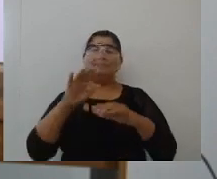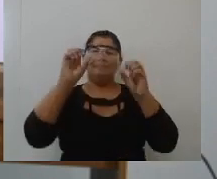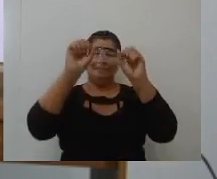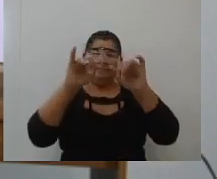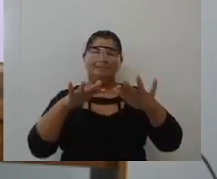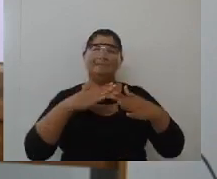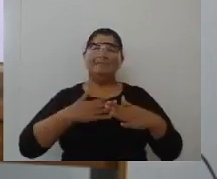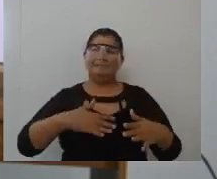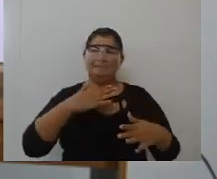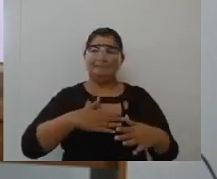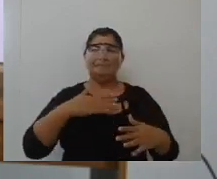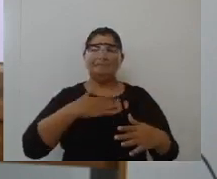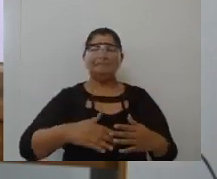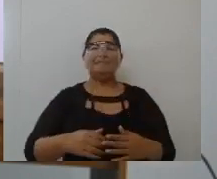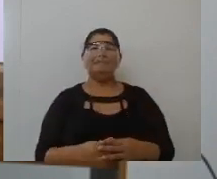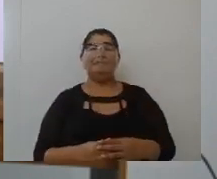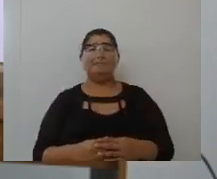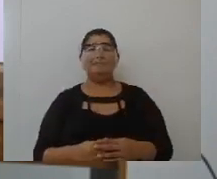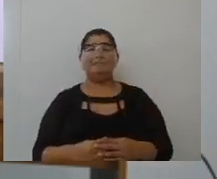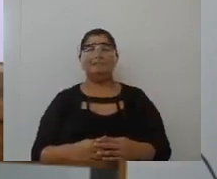tenham curtido.